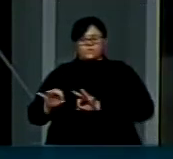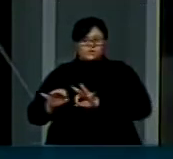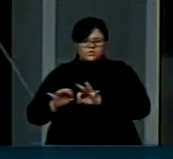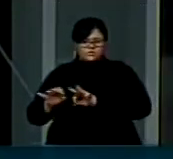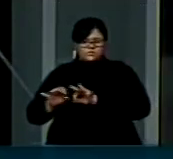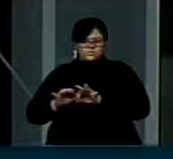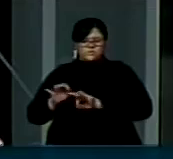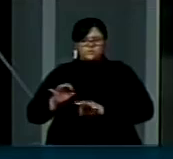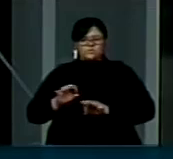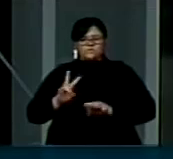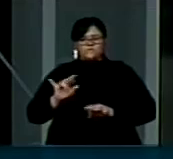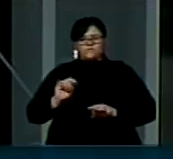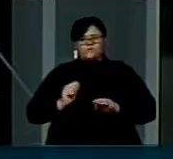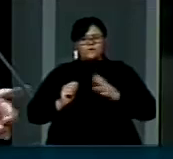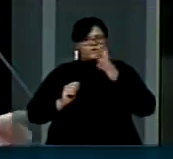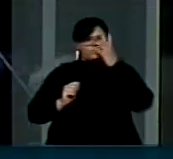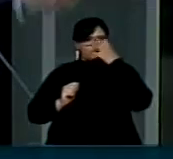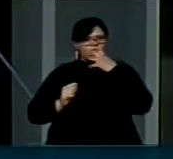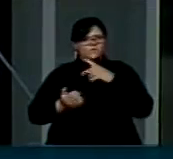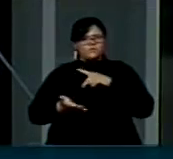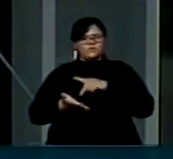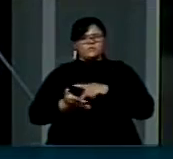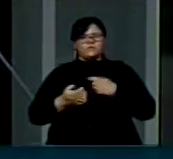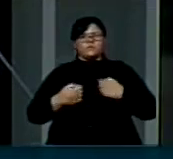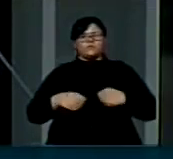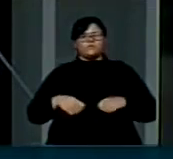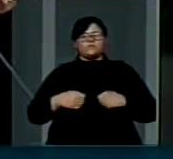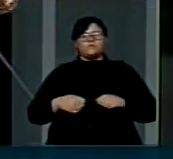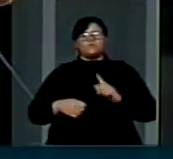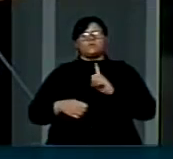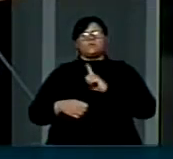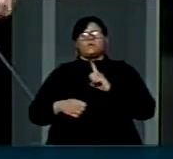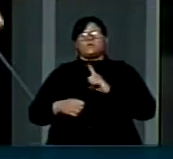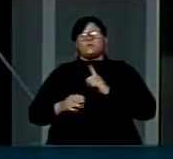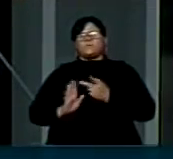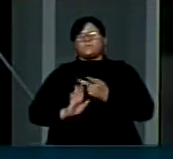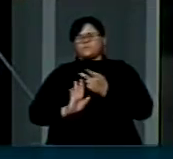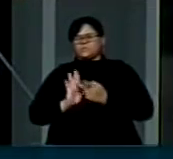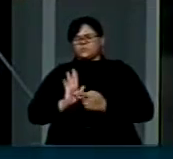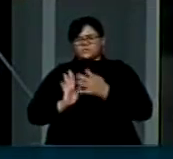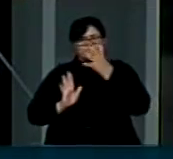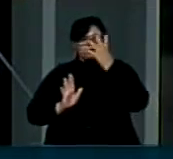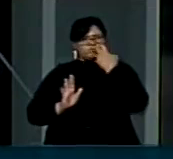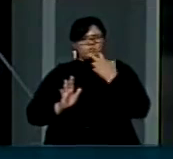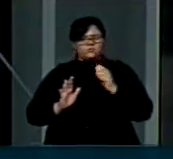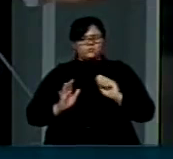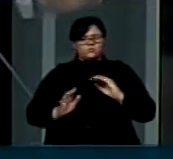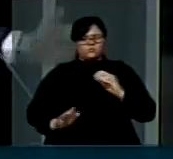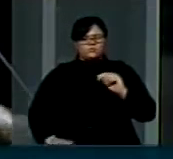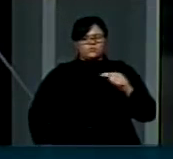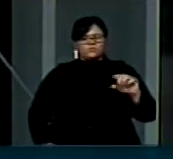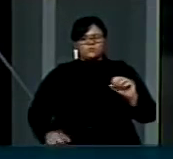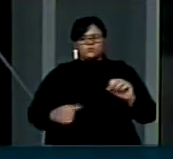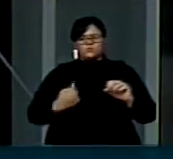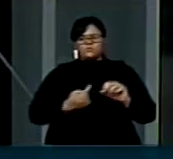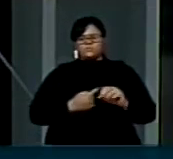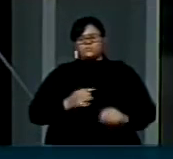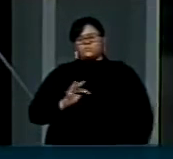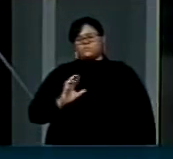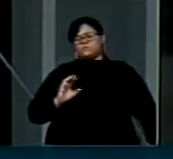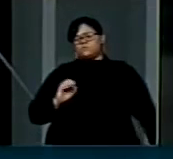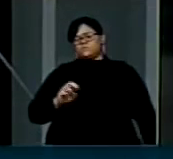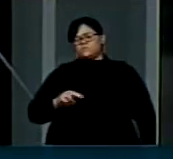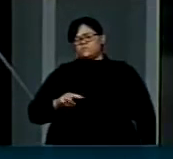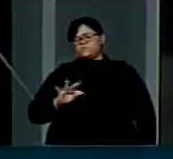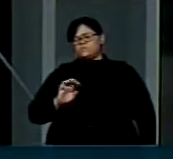de levar a sério a necessidade de termos um plano efetivo e uma ação efetiva nas nossas fronteiras,